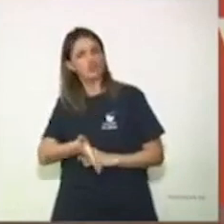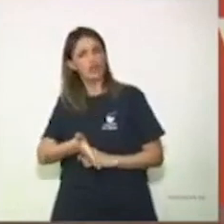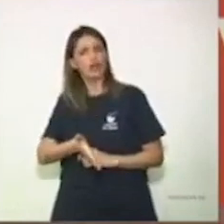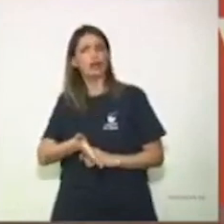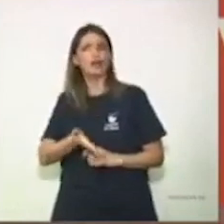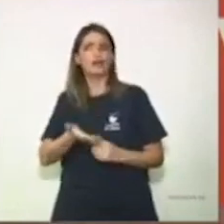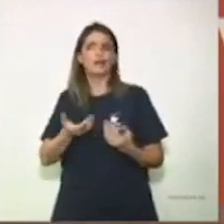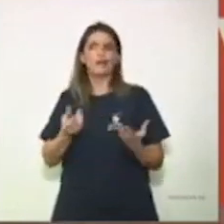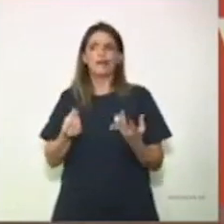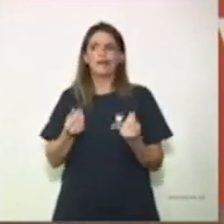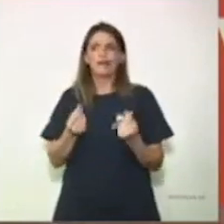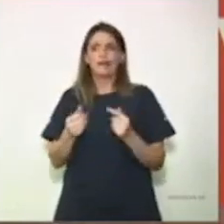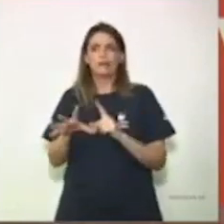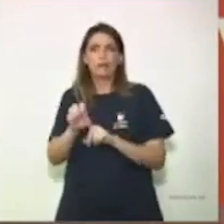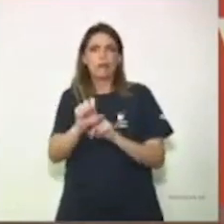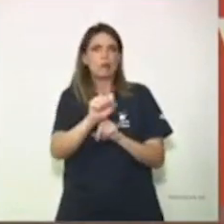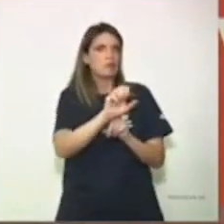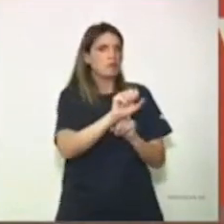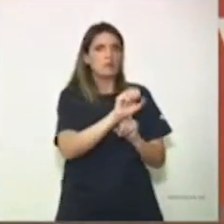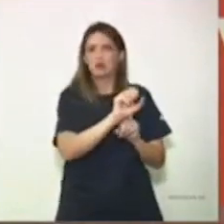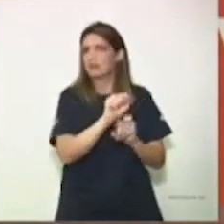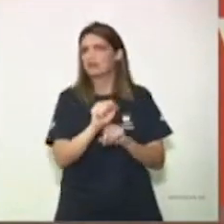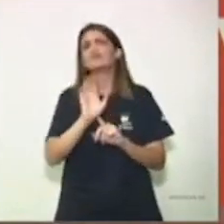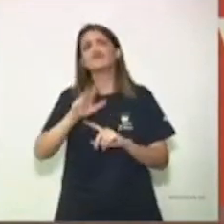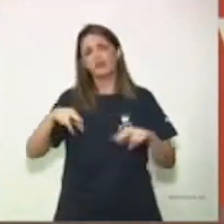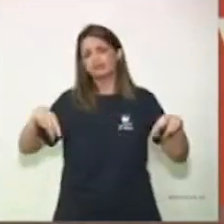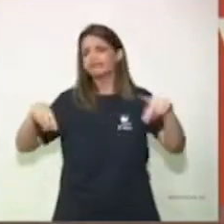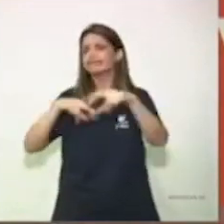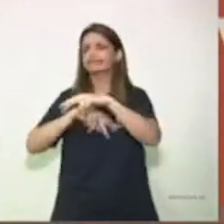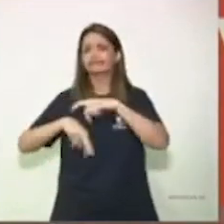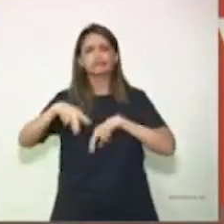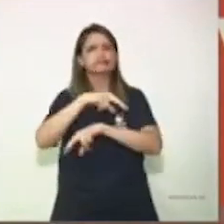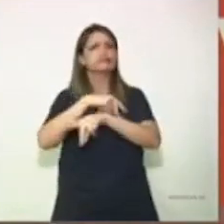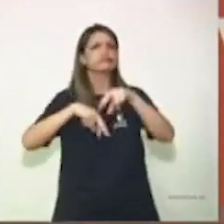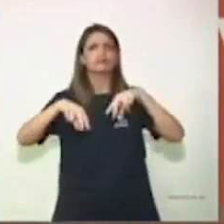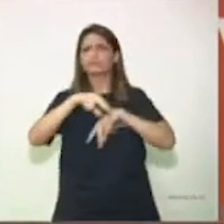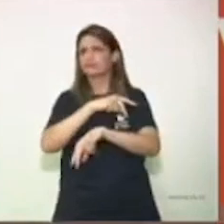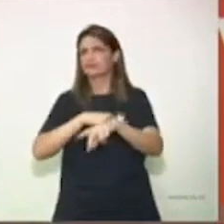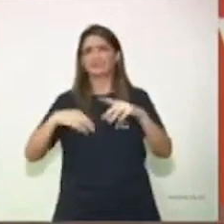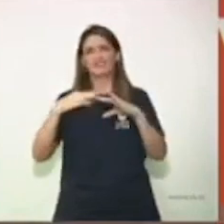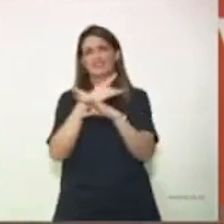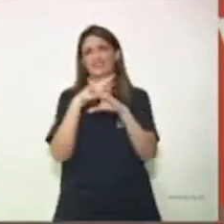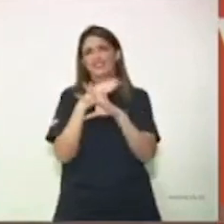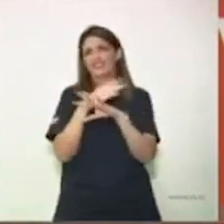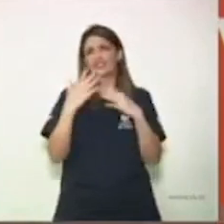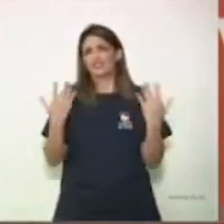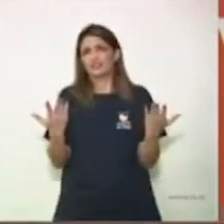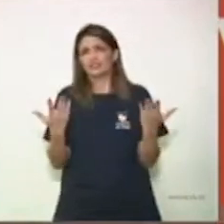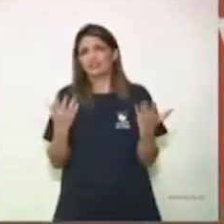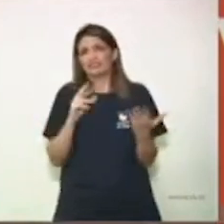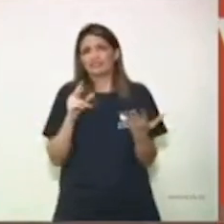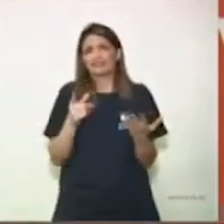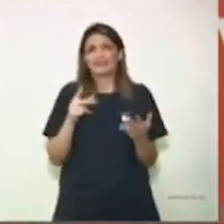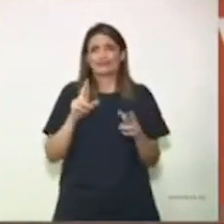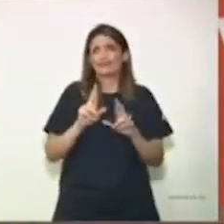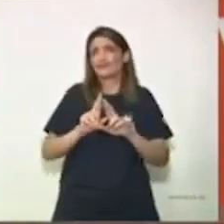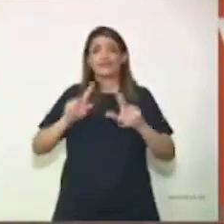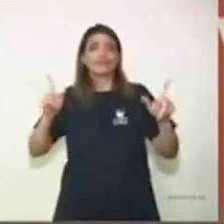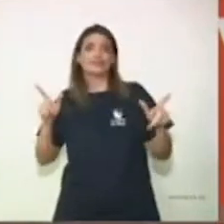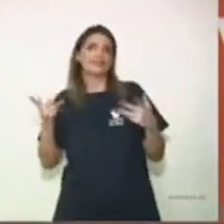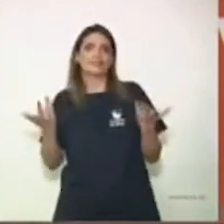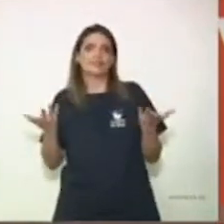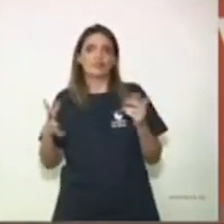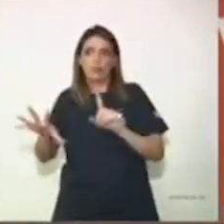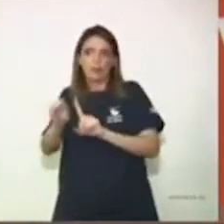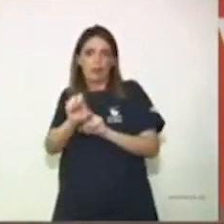é um contingente populacional que já está em circulação na cidade portanto Isso não faria tanta não teria